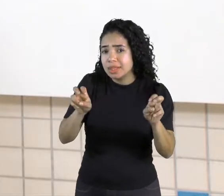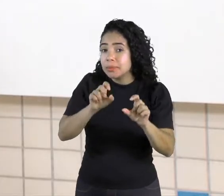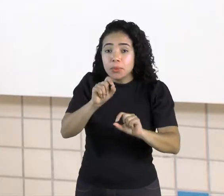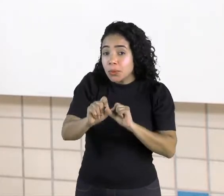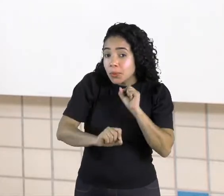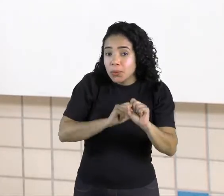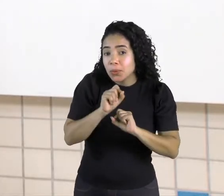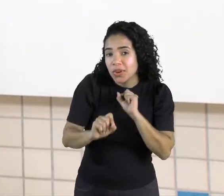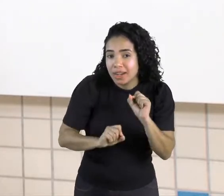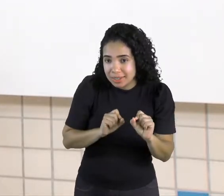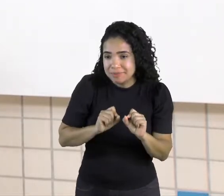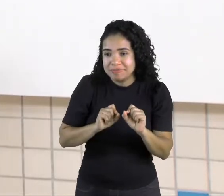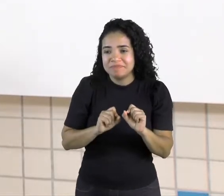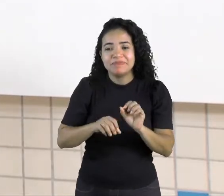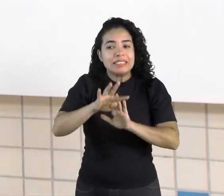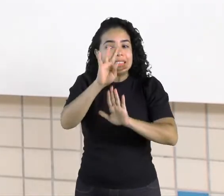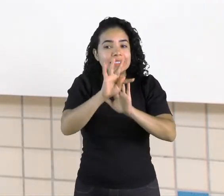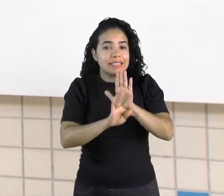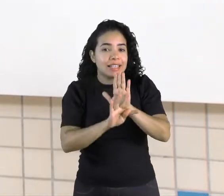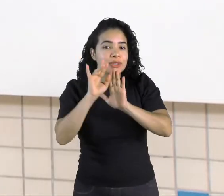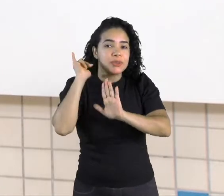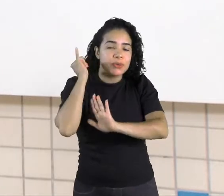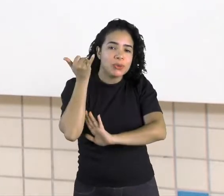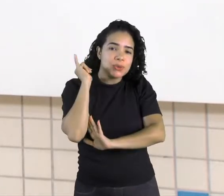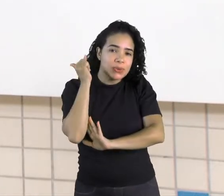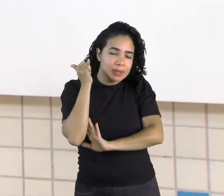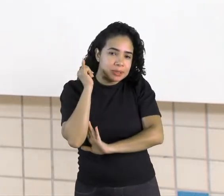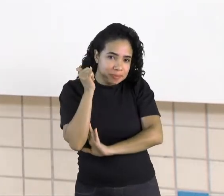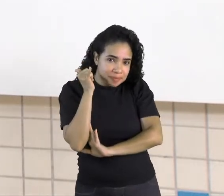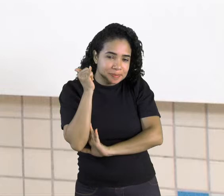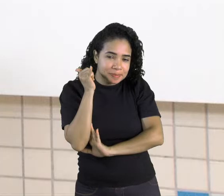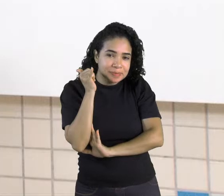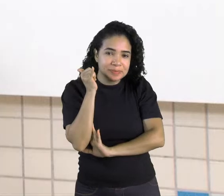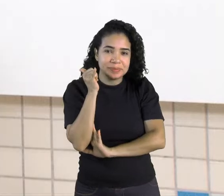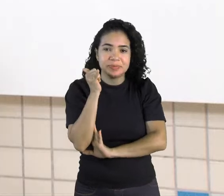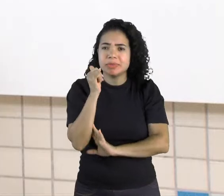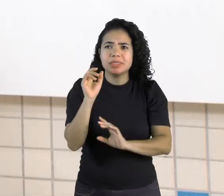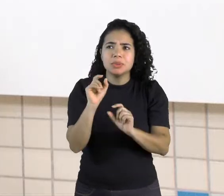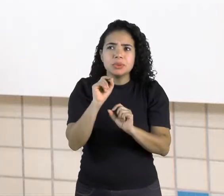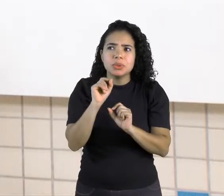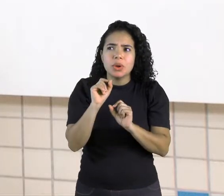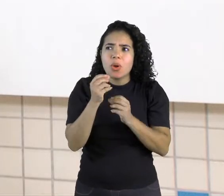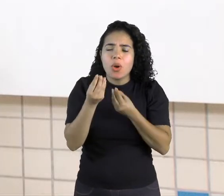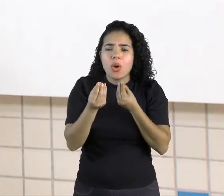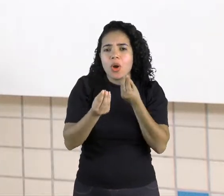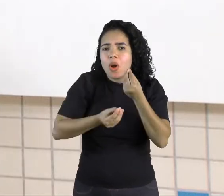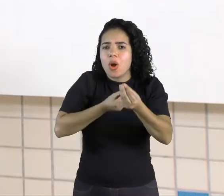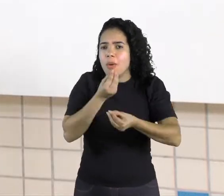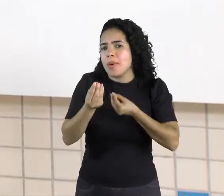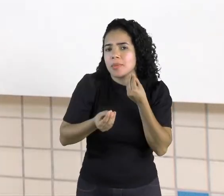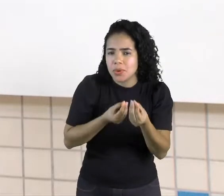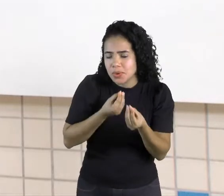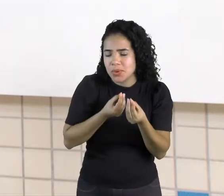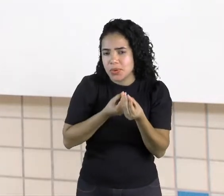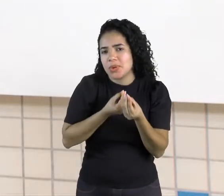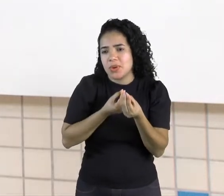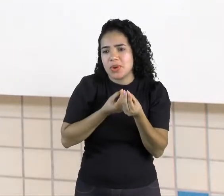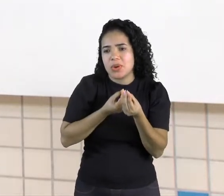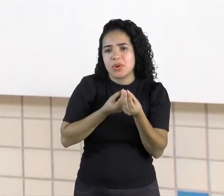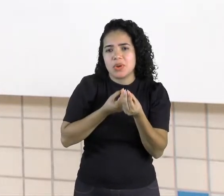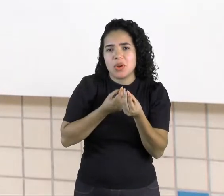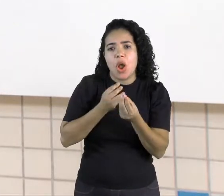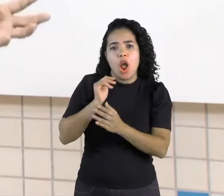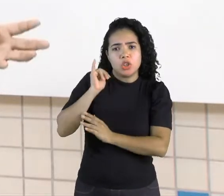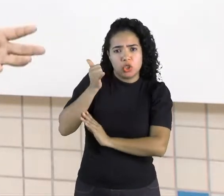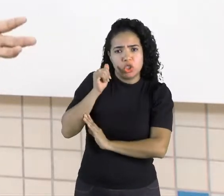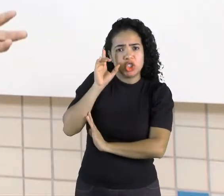seguinte, sobre o texto narrativo e a questão deles serem um